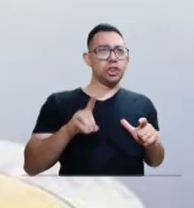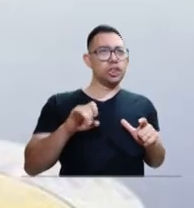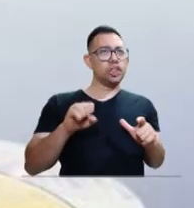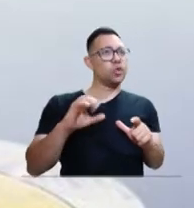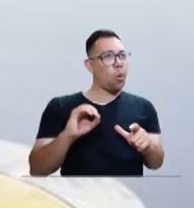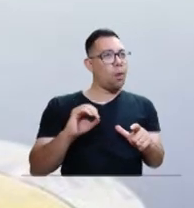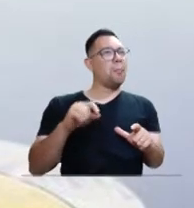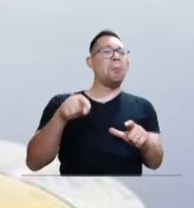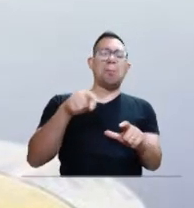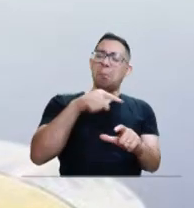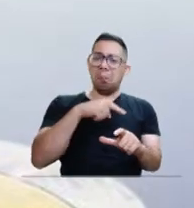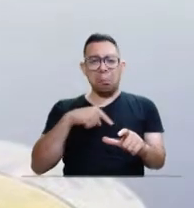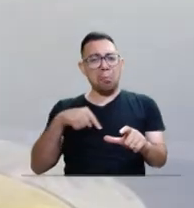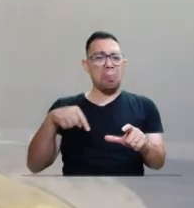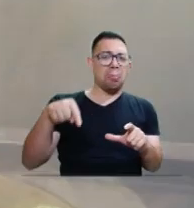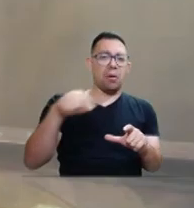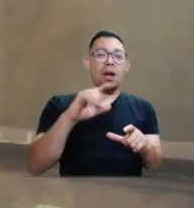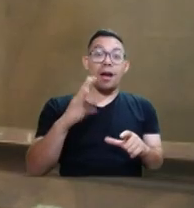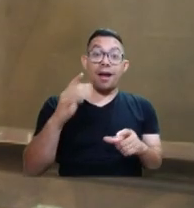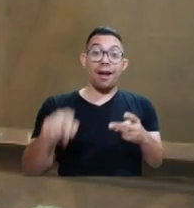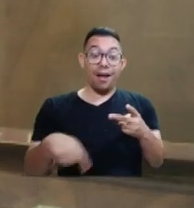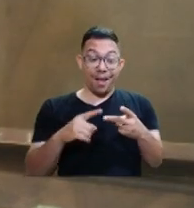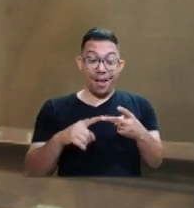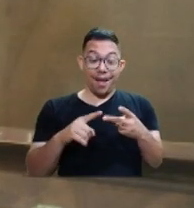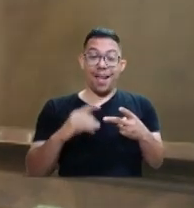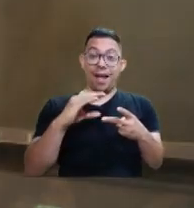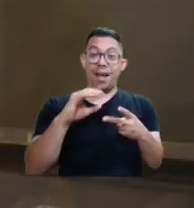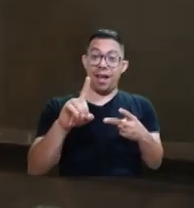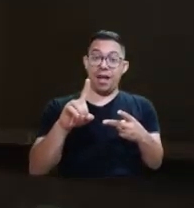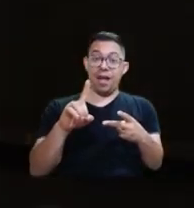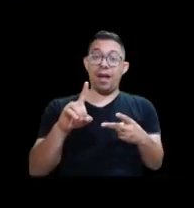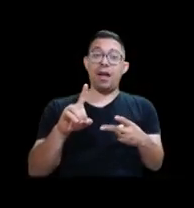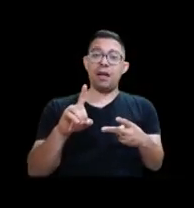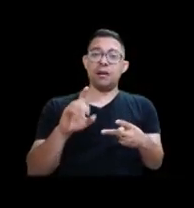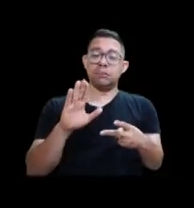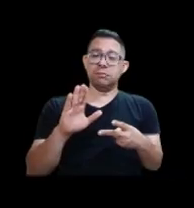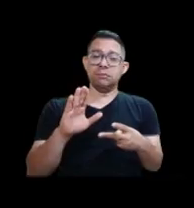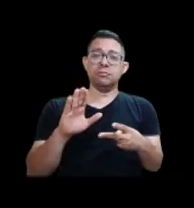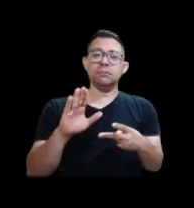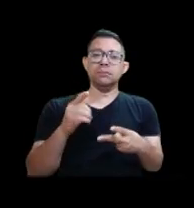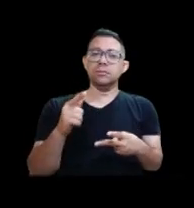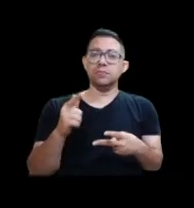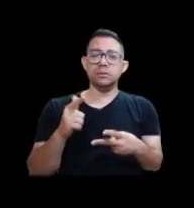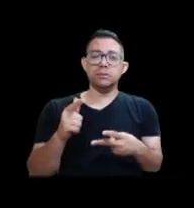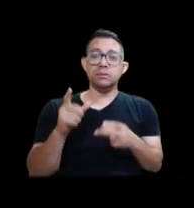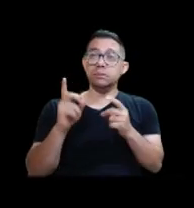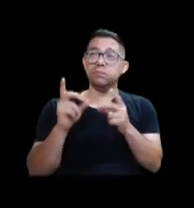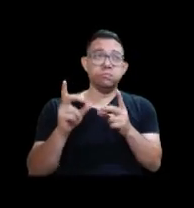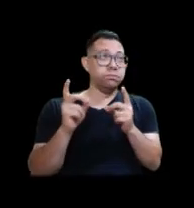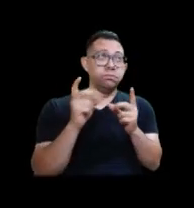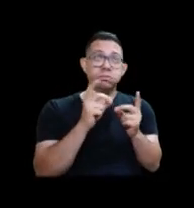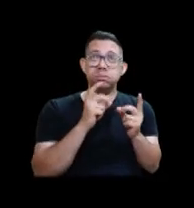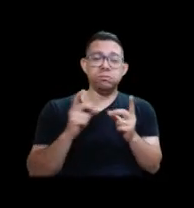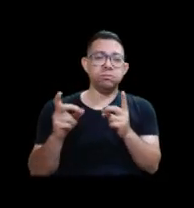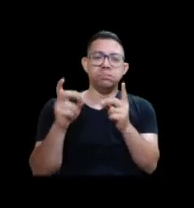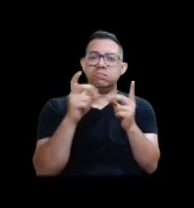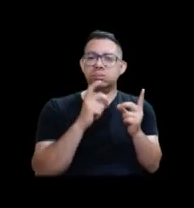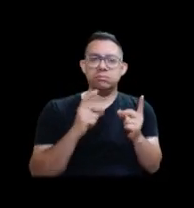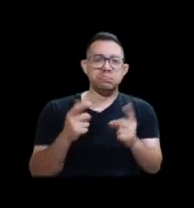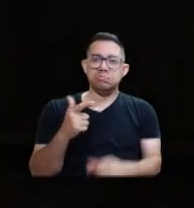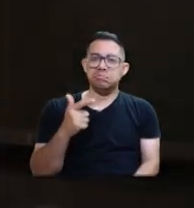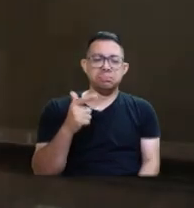eu, só disco de vinil. Então, e aí chegou o aparelho de CD, né? Mas ainda não tinha